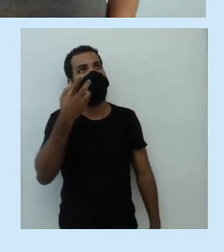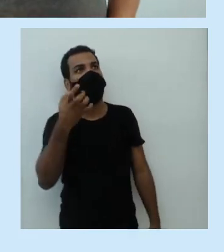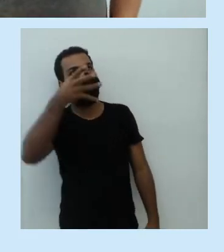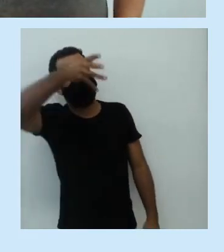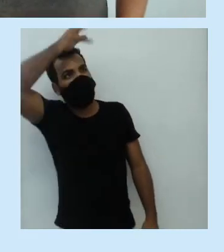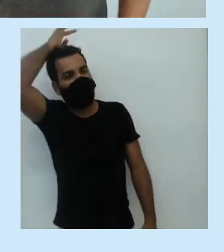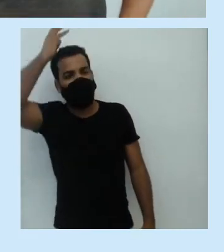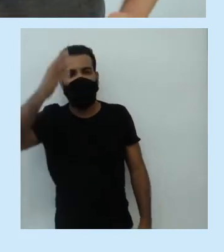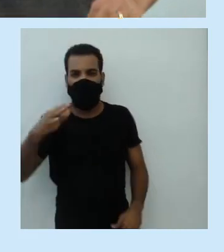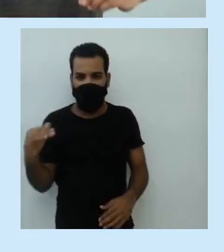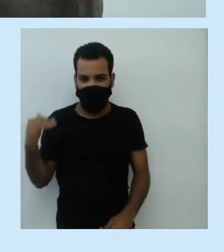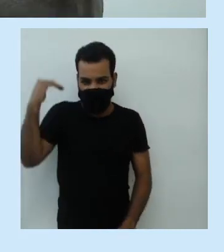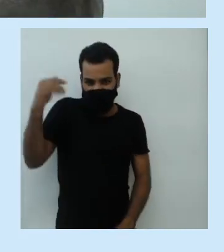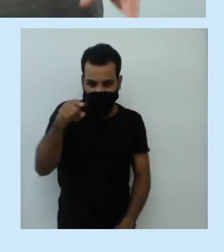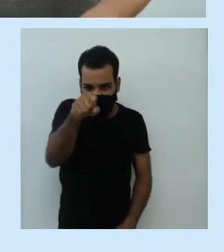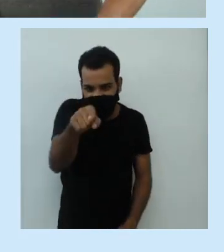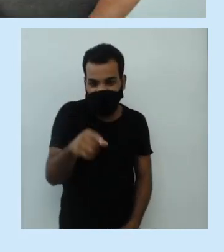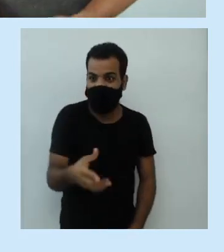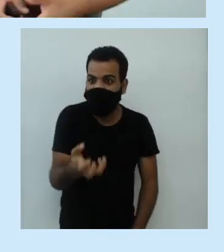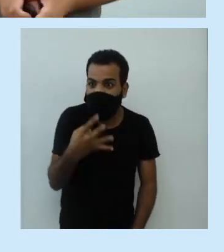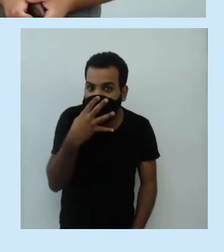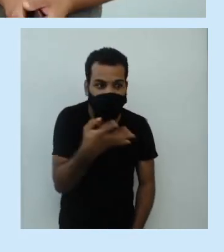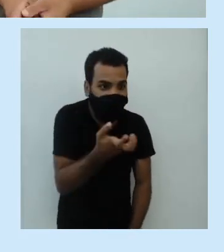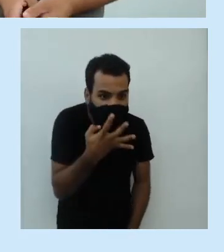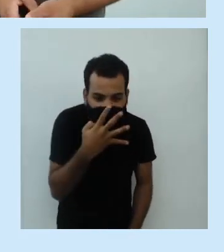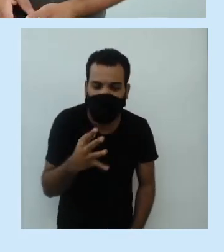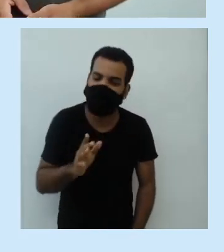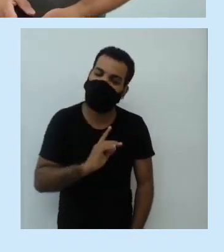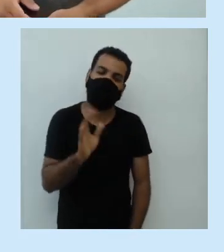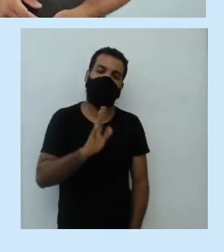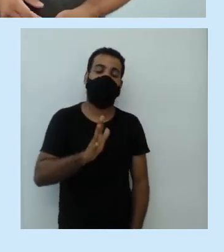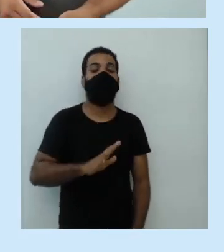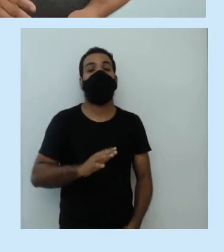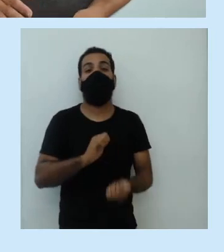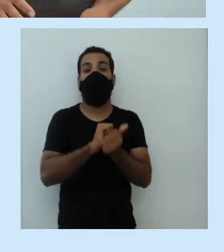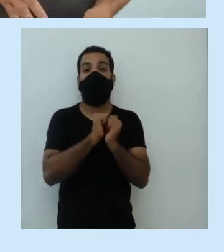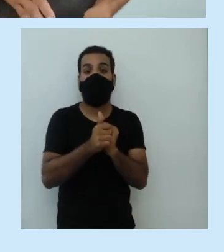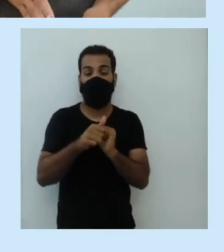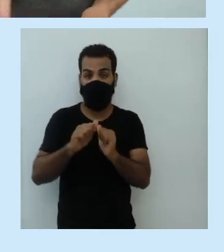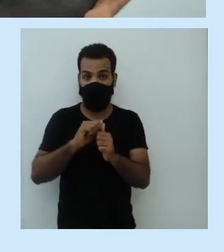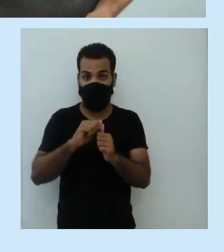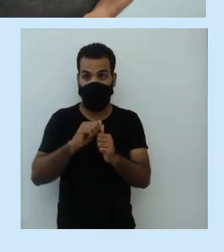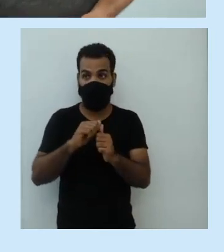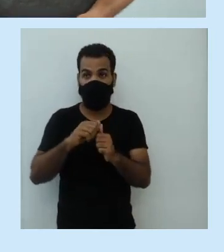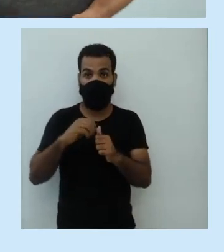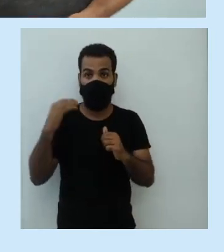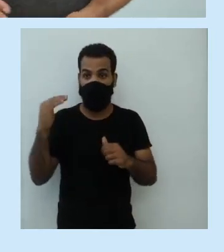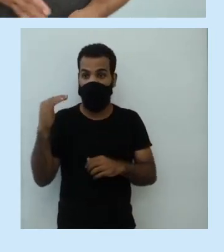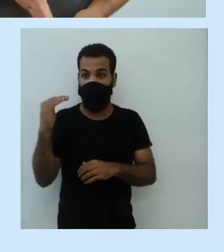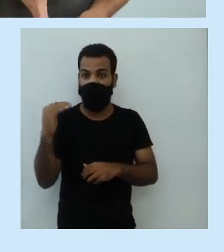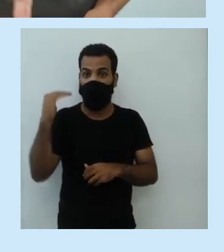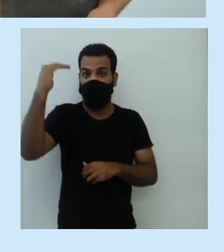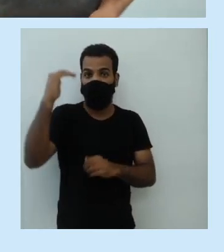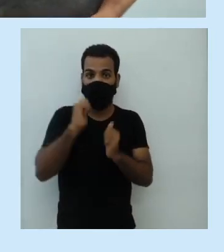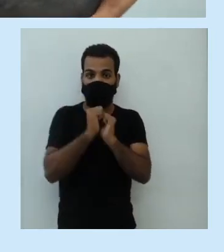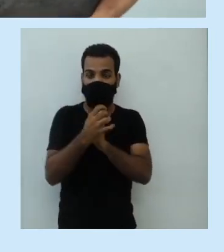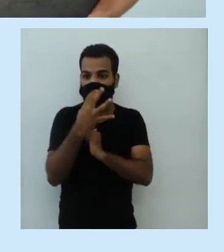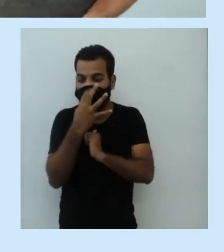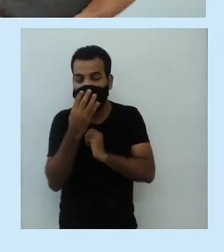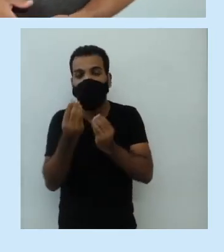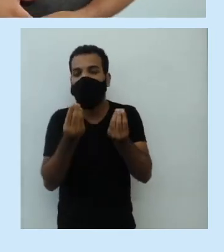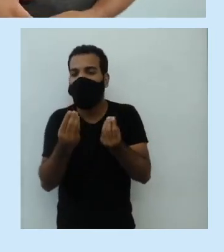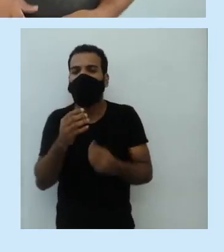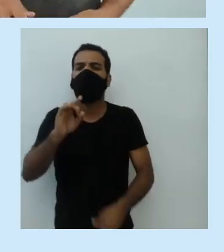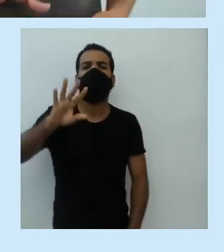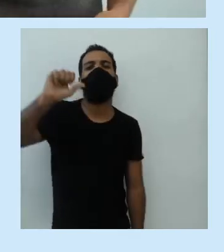eu quero ver Cristiano Ronaldo, qual é a performance? Não. O que é que um adulto faz na área esportiva? Como está o esporte, como está o mundo